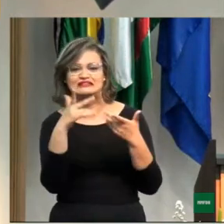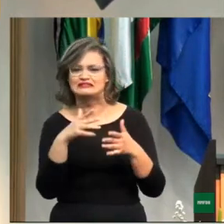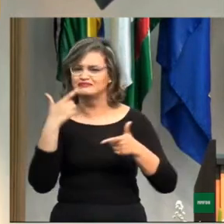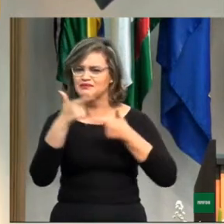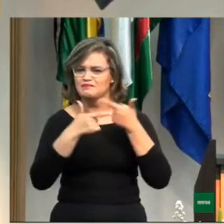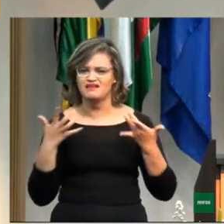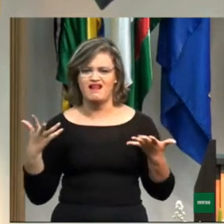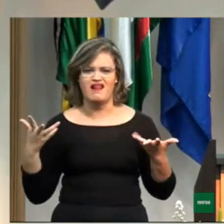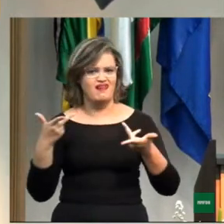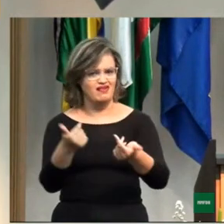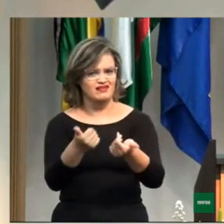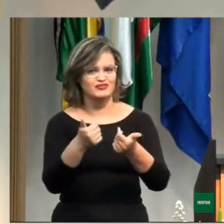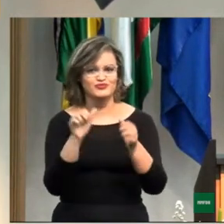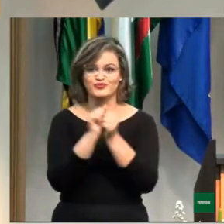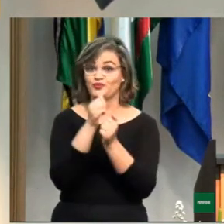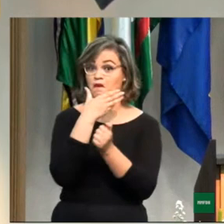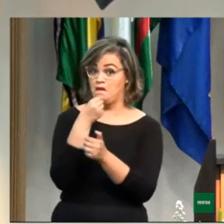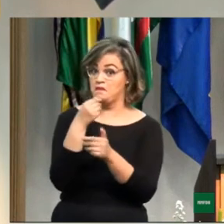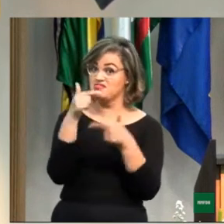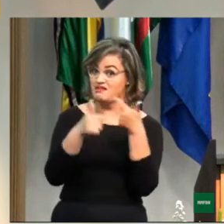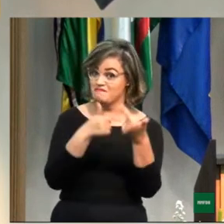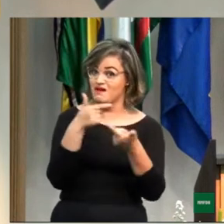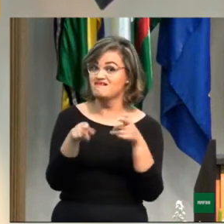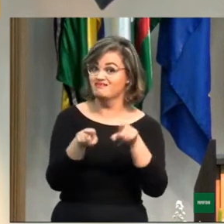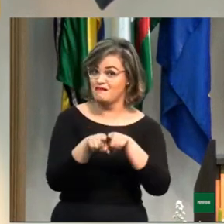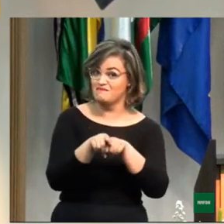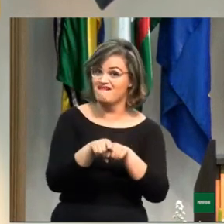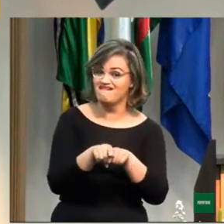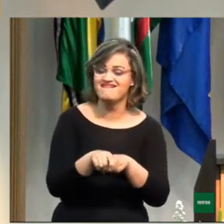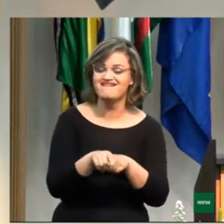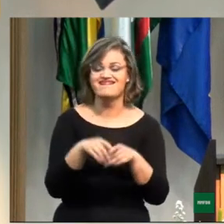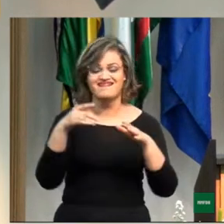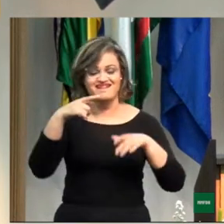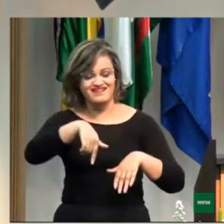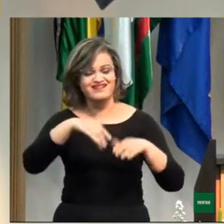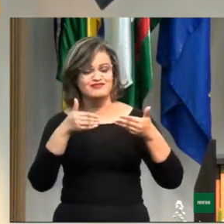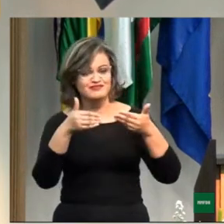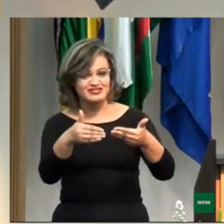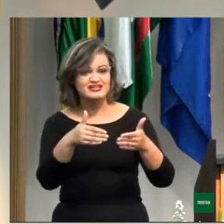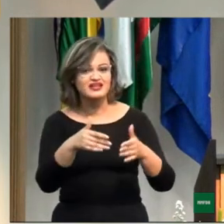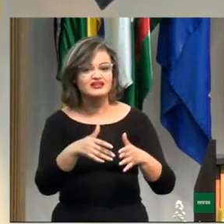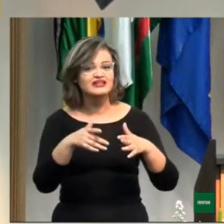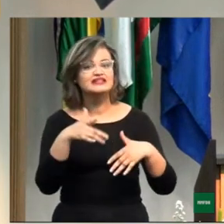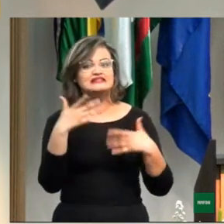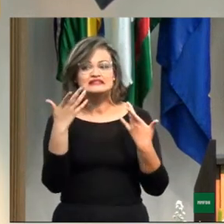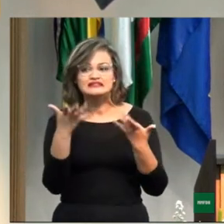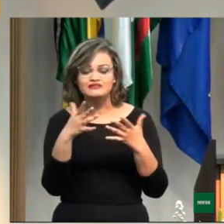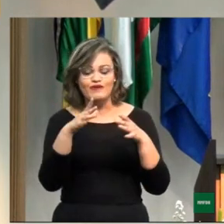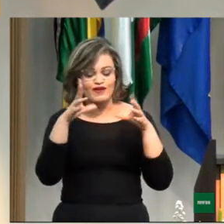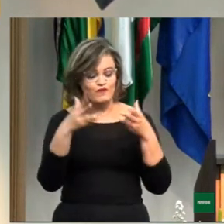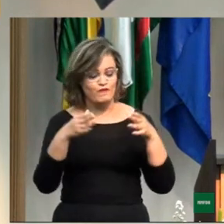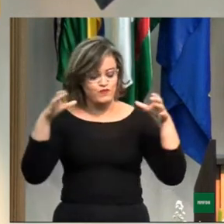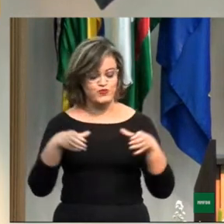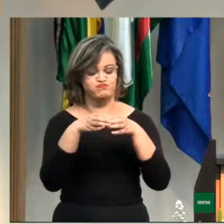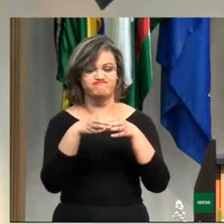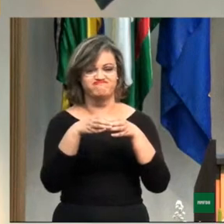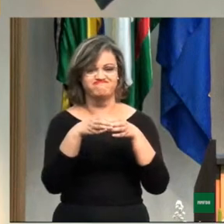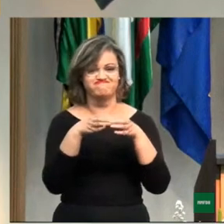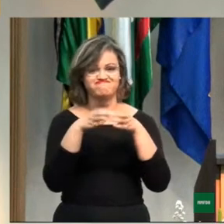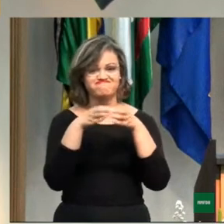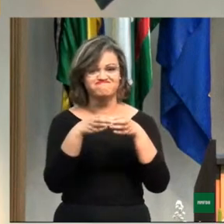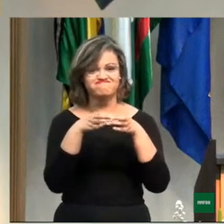homens e secretários também, aqui do Ministério, forma-se realmente uma equipe. E quando a gente consegue